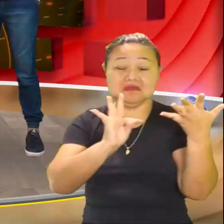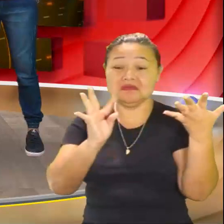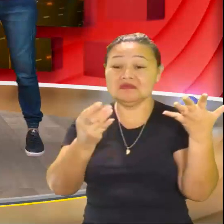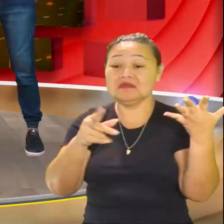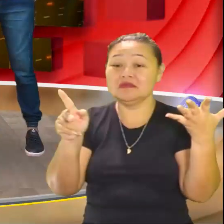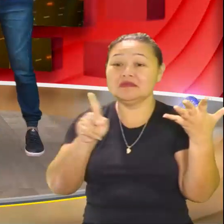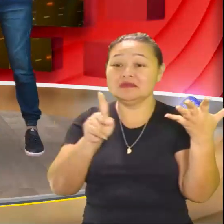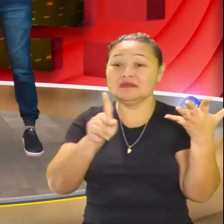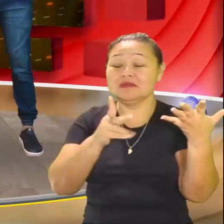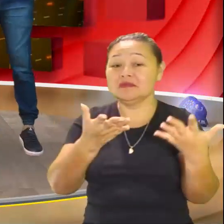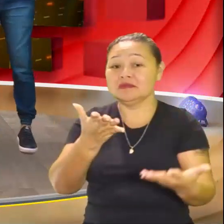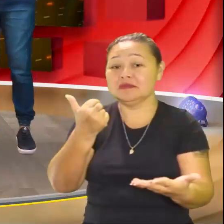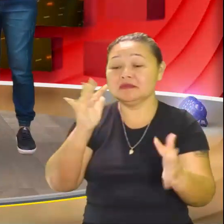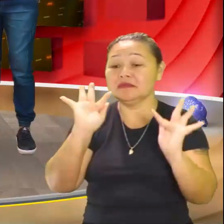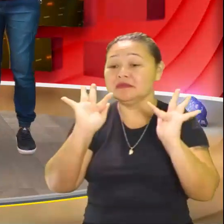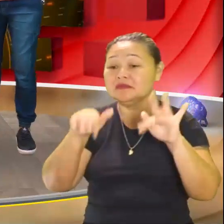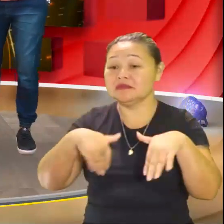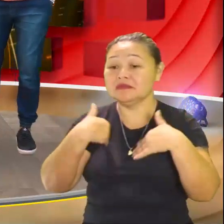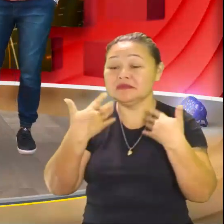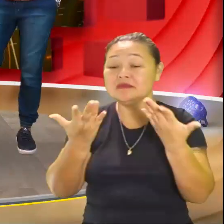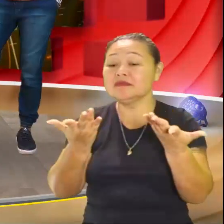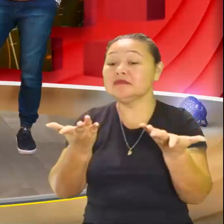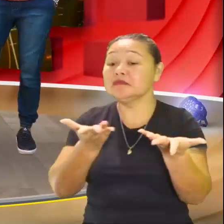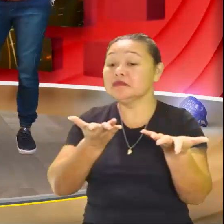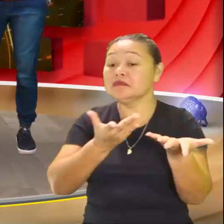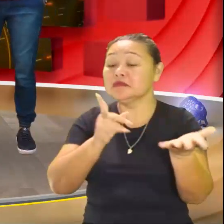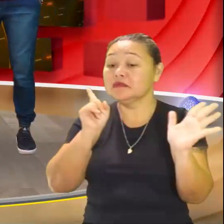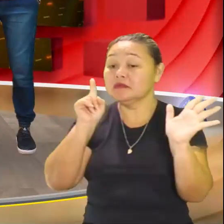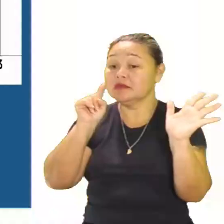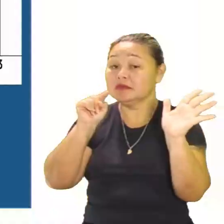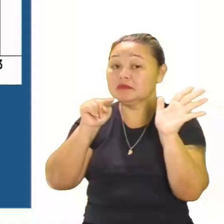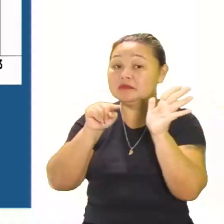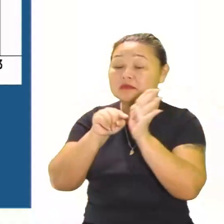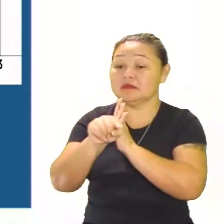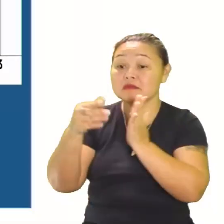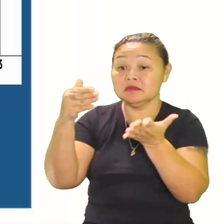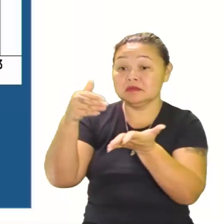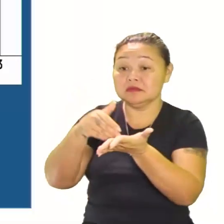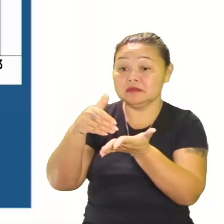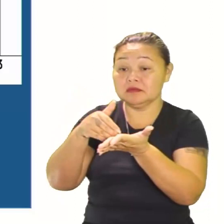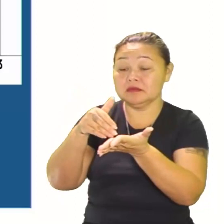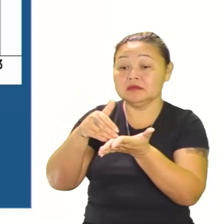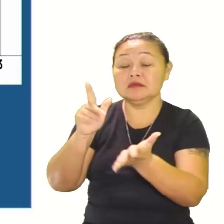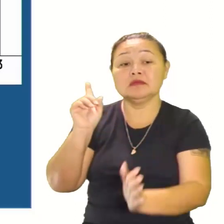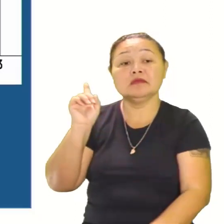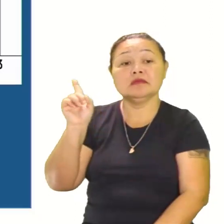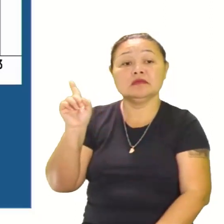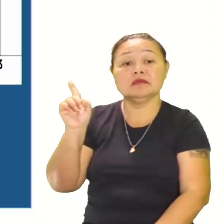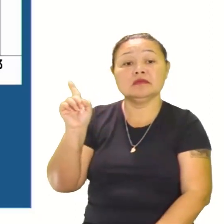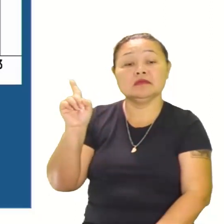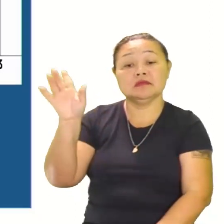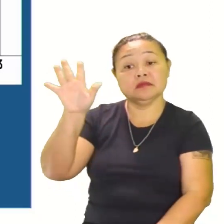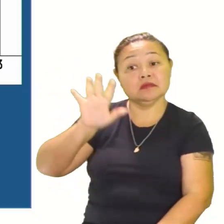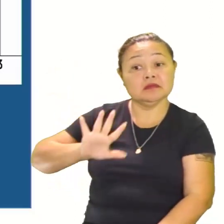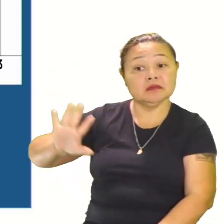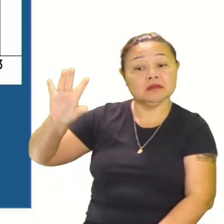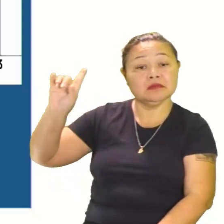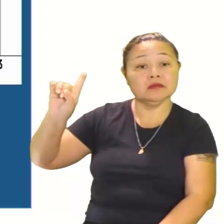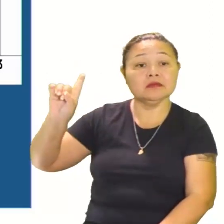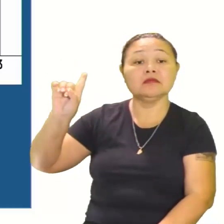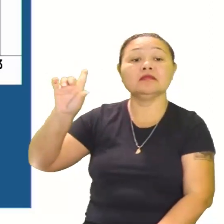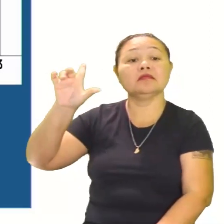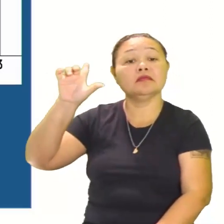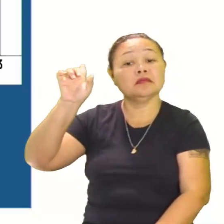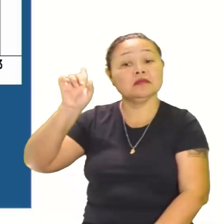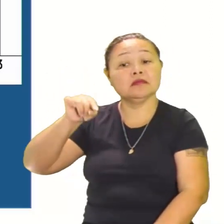Maurício. Então agora a gente fecha aí o gran finale. Vamos para a última pergunta com relação ao gráfico agora.